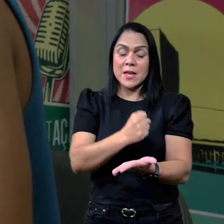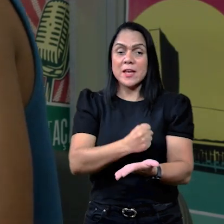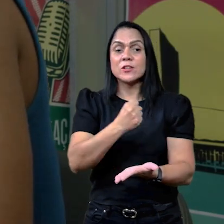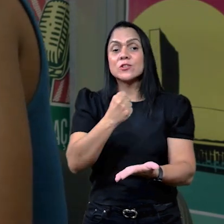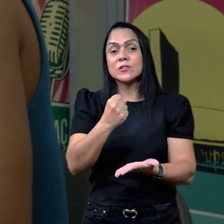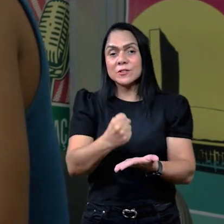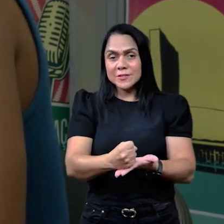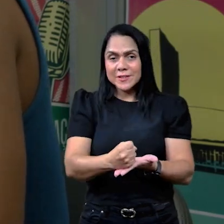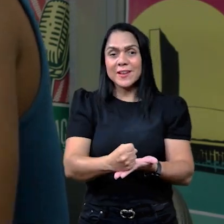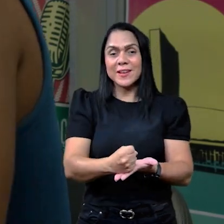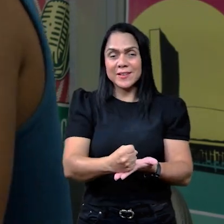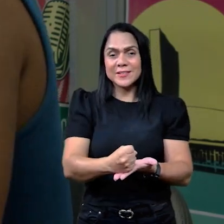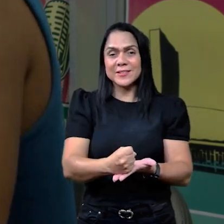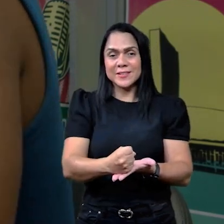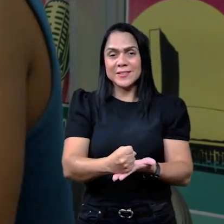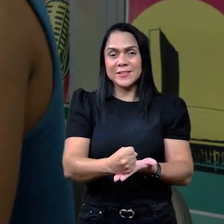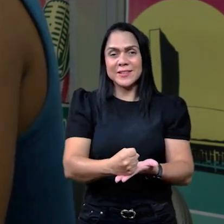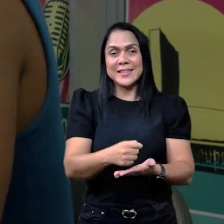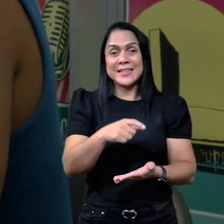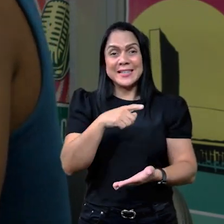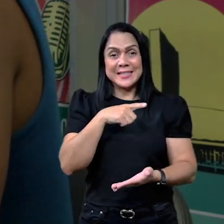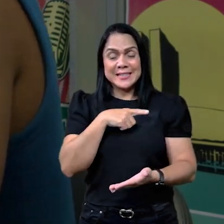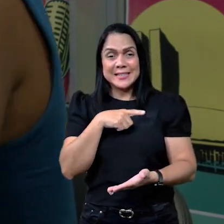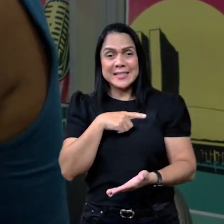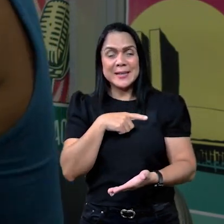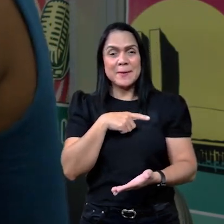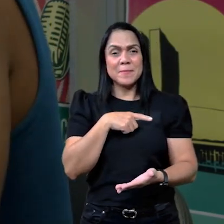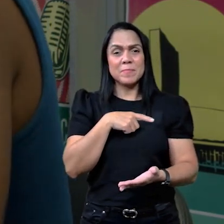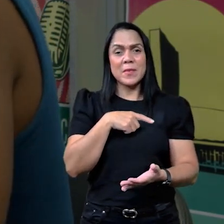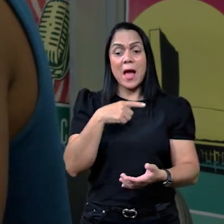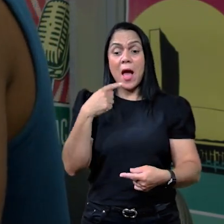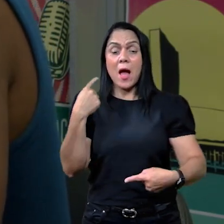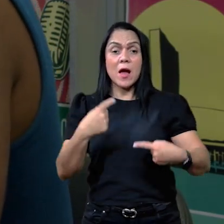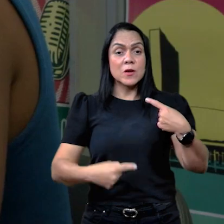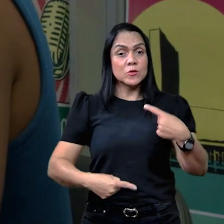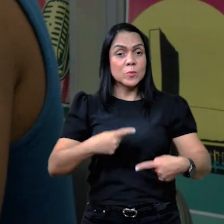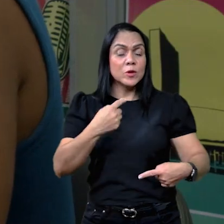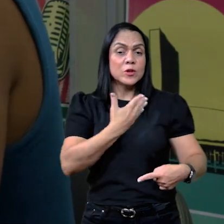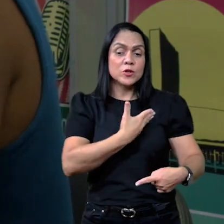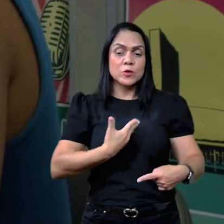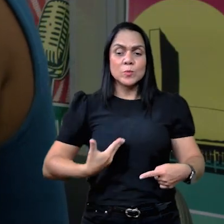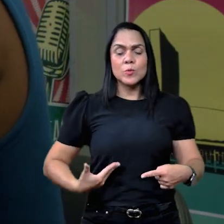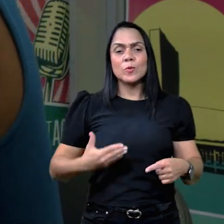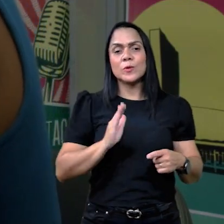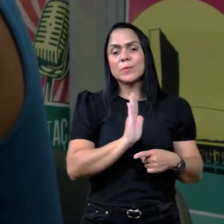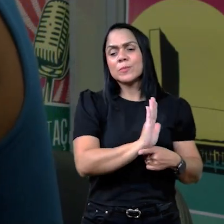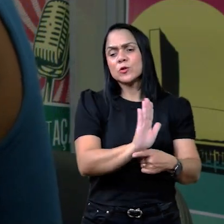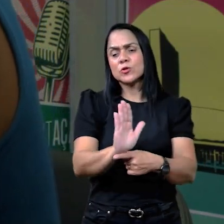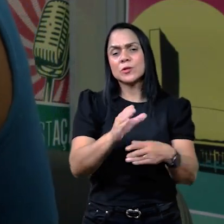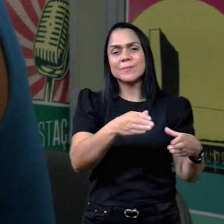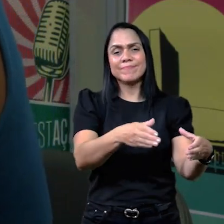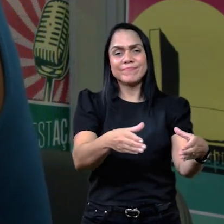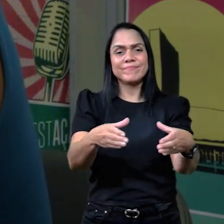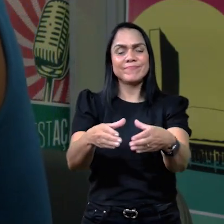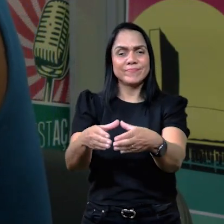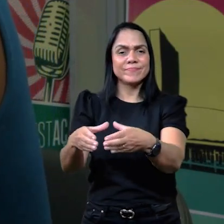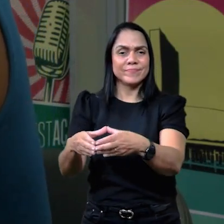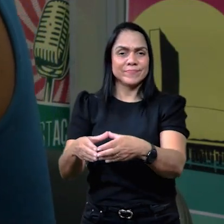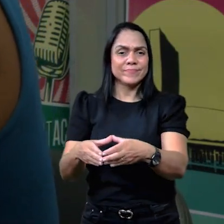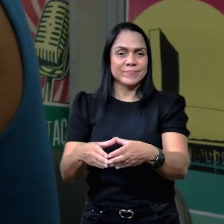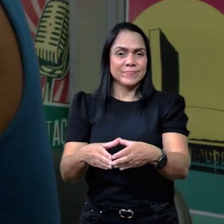e para que possam, né, garantir que a gente formule, né, as políticas públicas com base nessas evidências. Então,